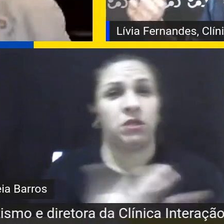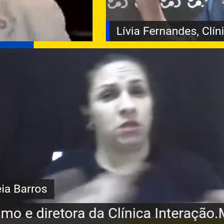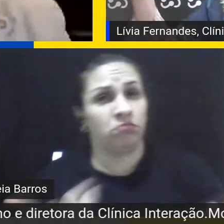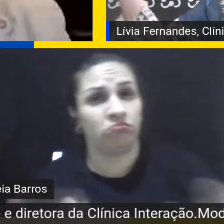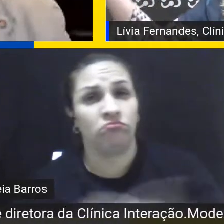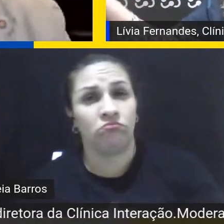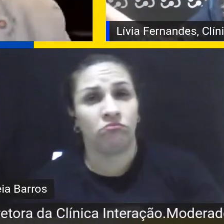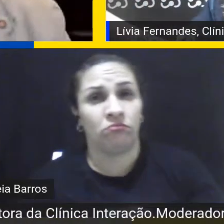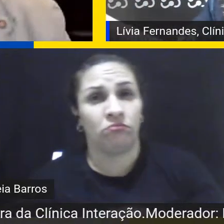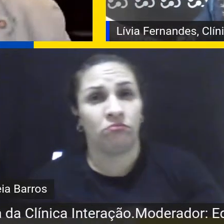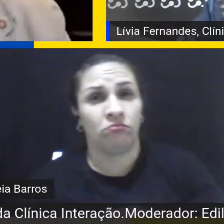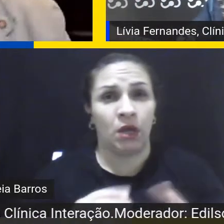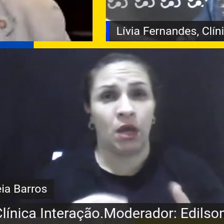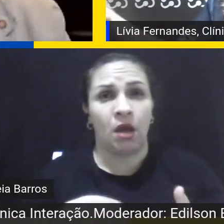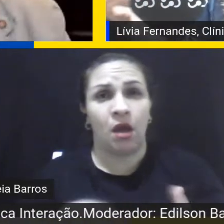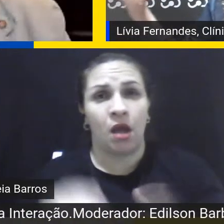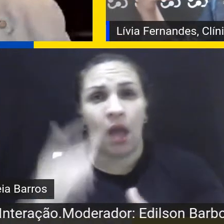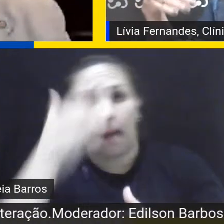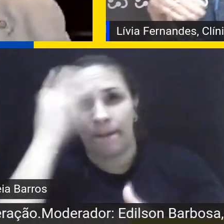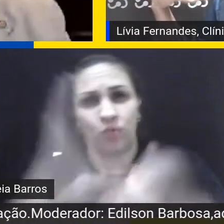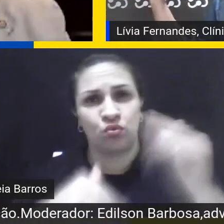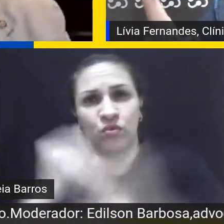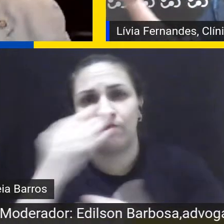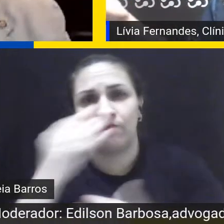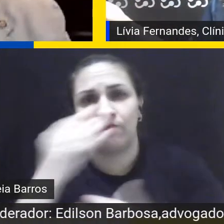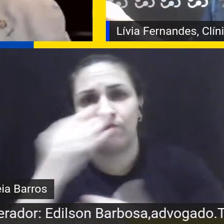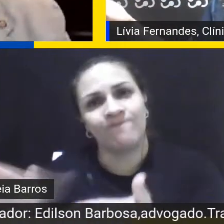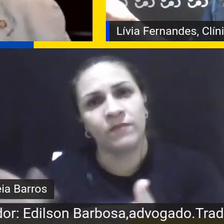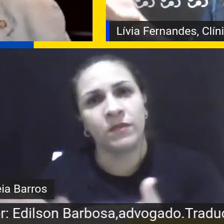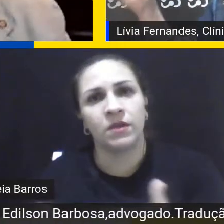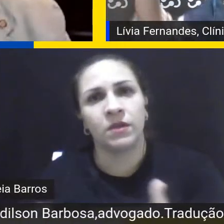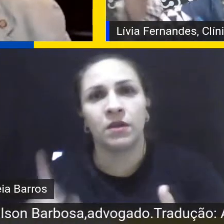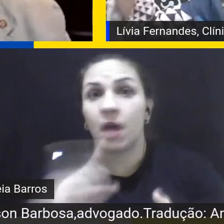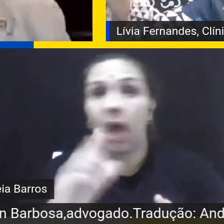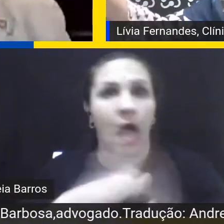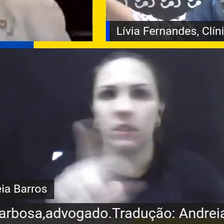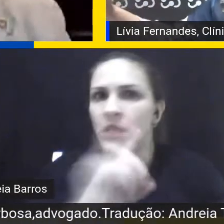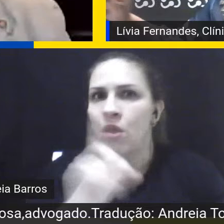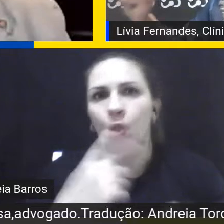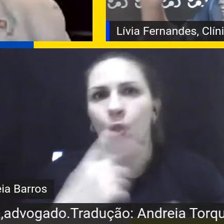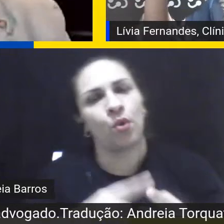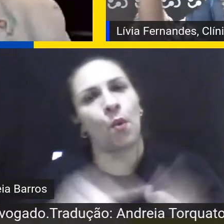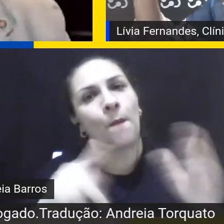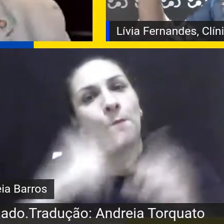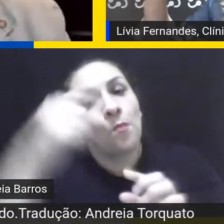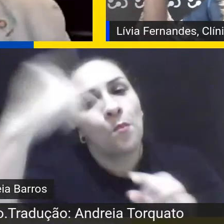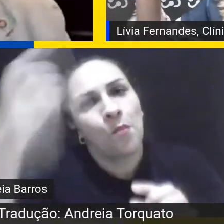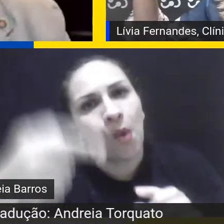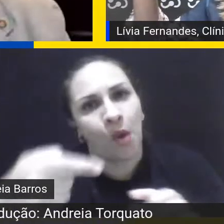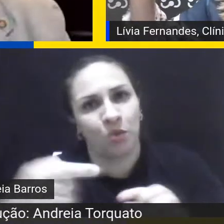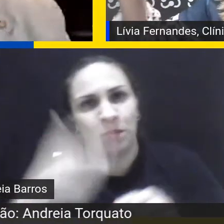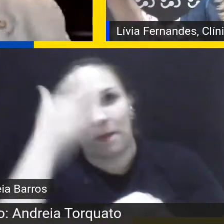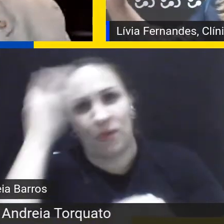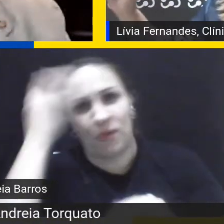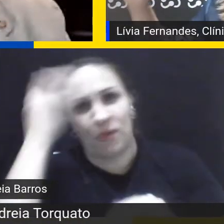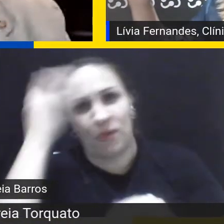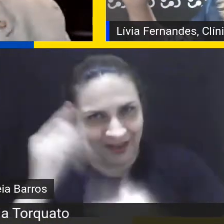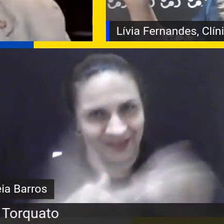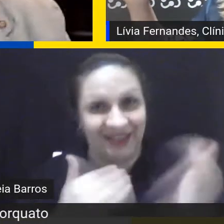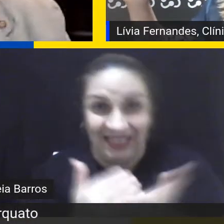um desligamento do aplicador, a criança ela não fica em prejuízo, porque o próximo aplicador que